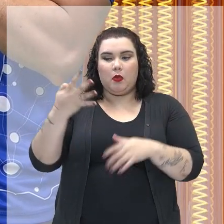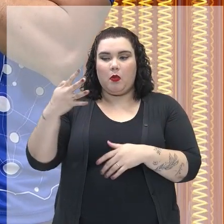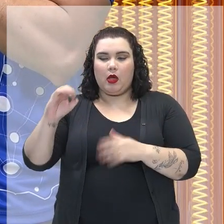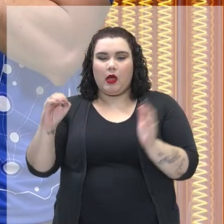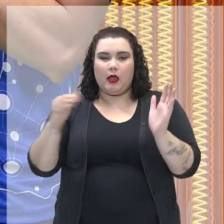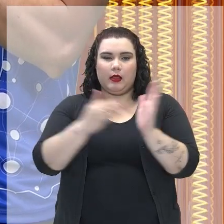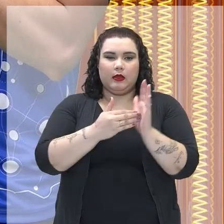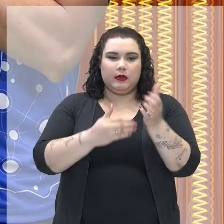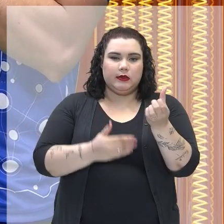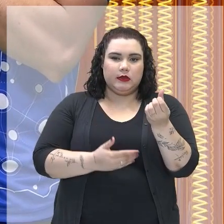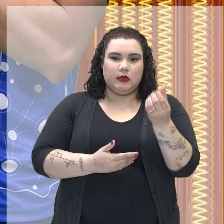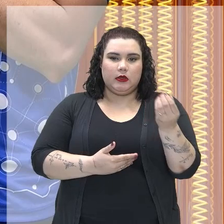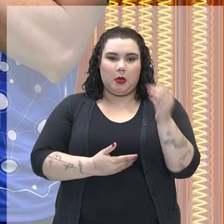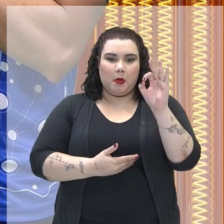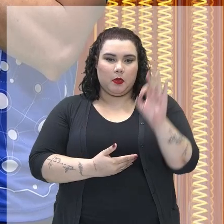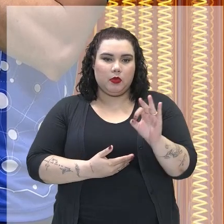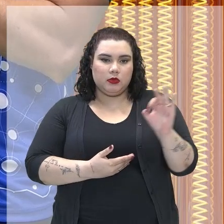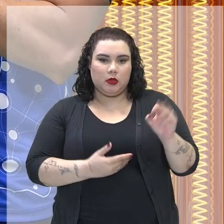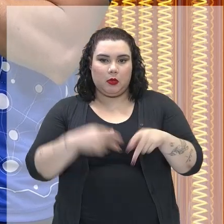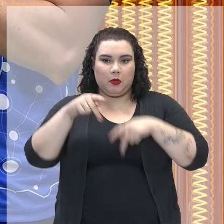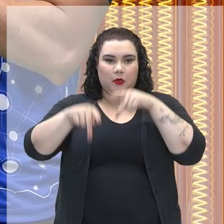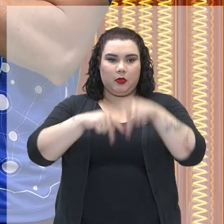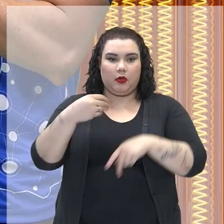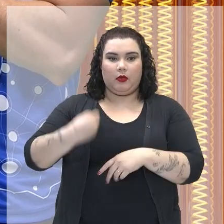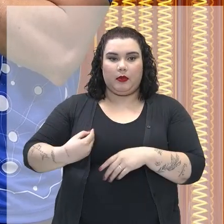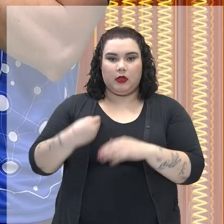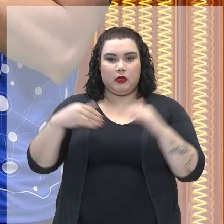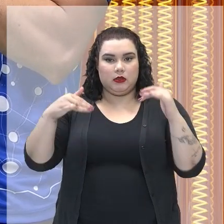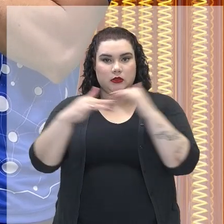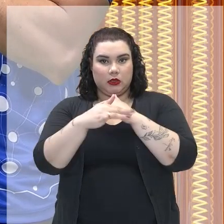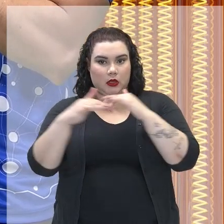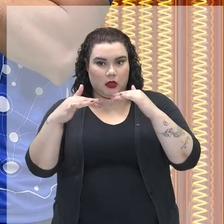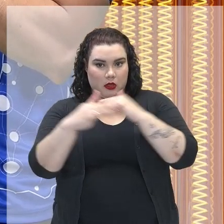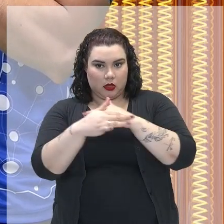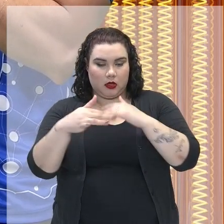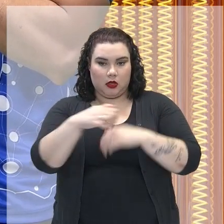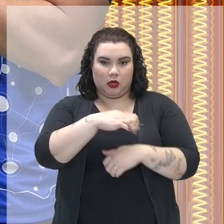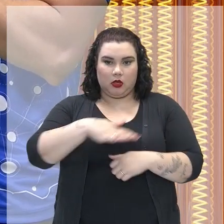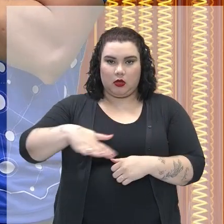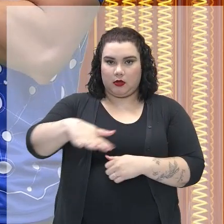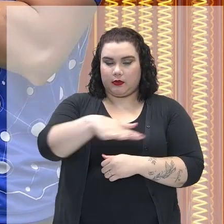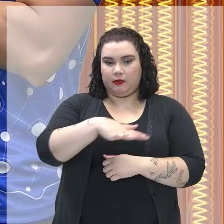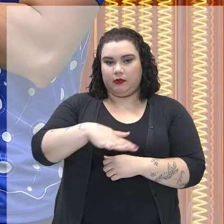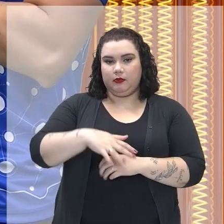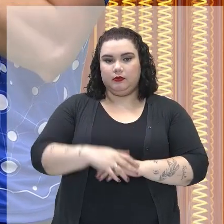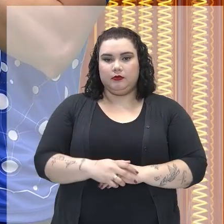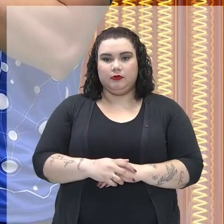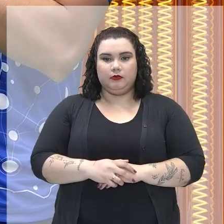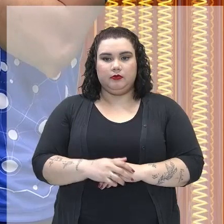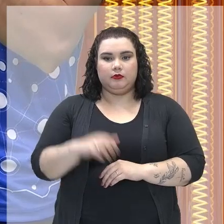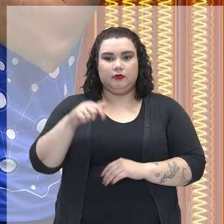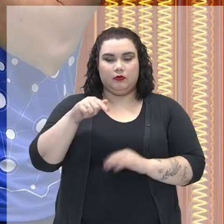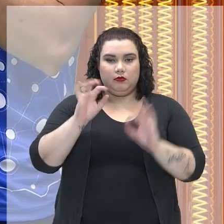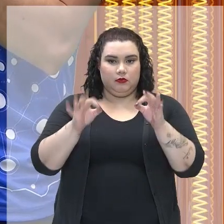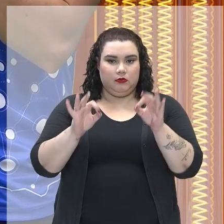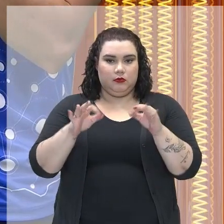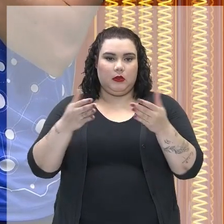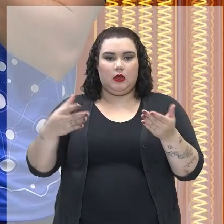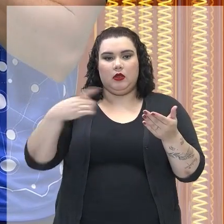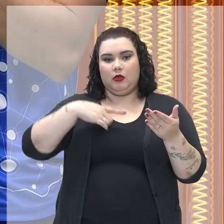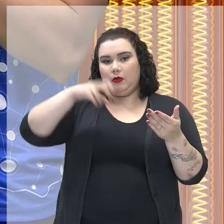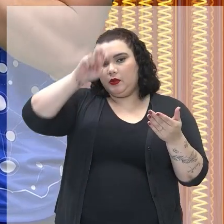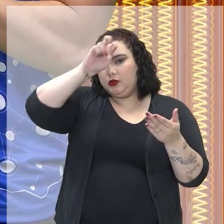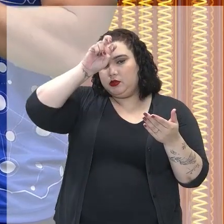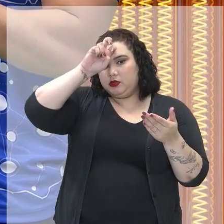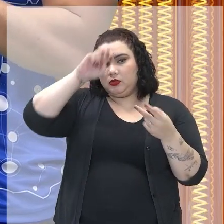da população vivendo em cidades, tá certo? Vivendo na área urbana. Essa área, e aí eu cito o Egito e